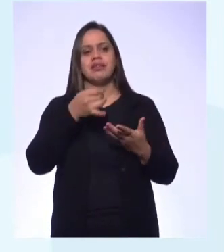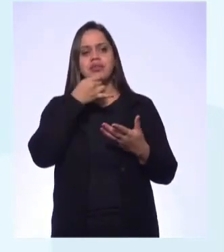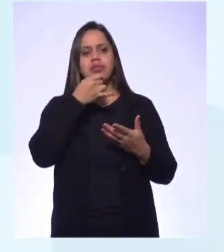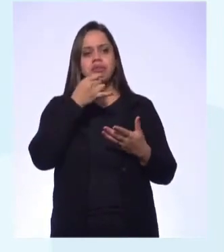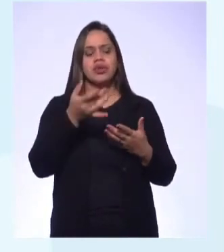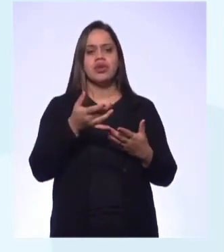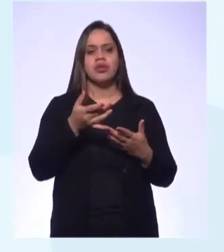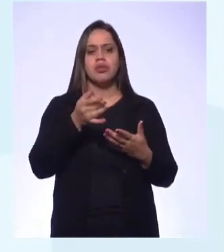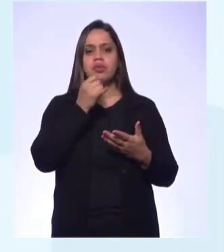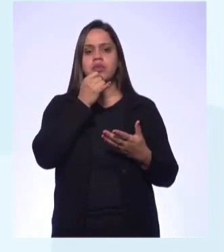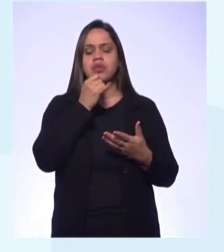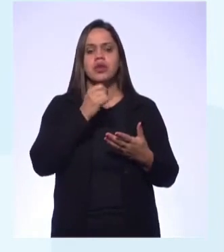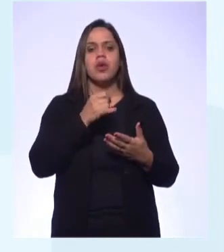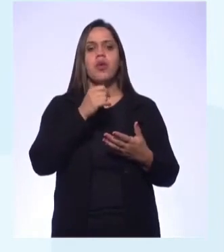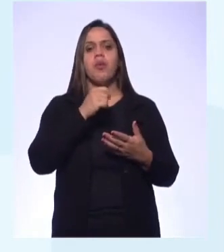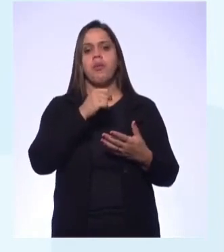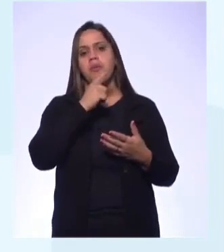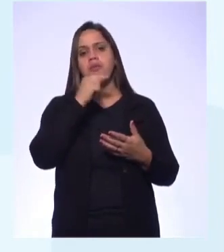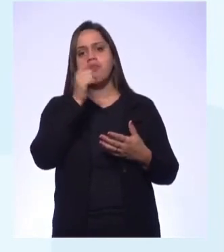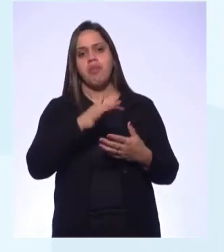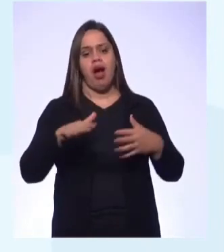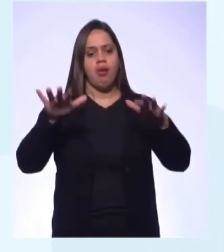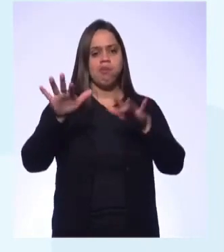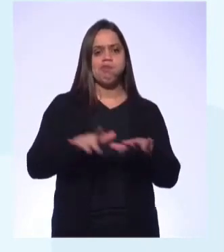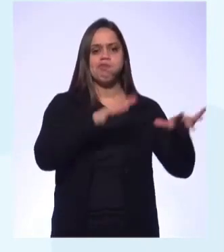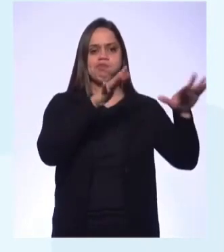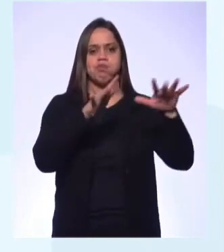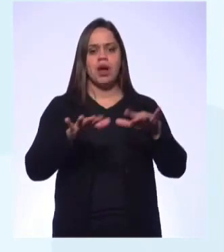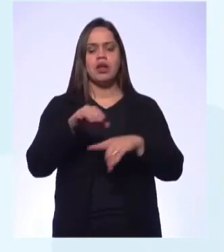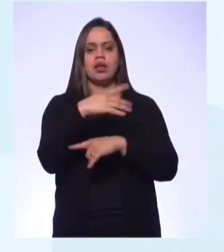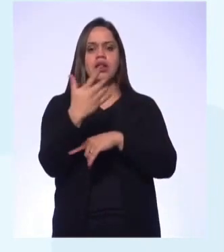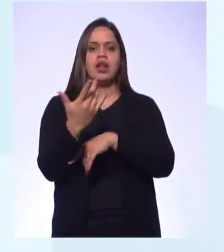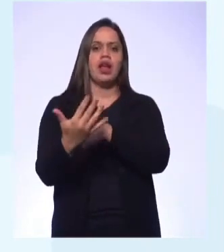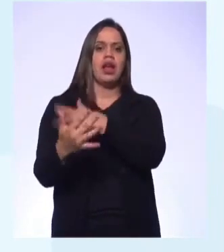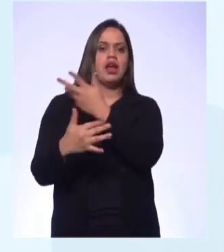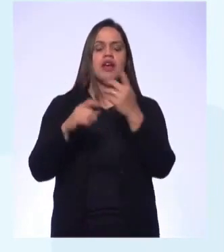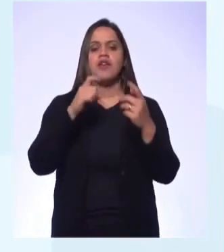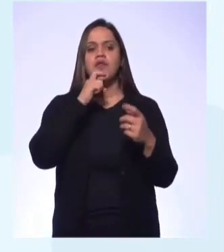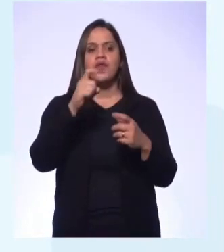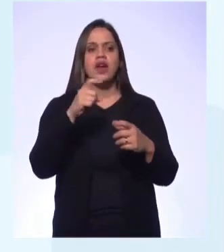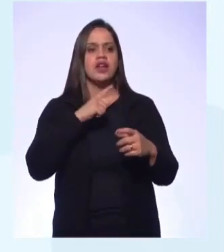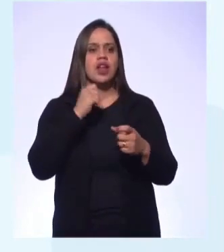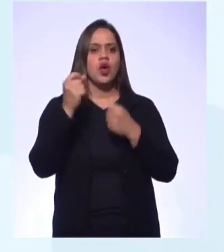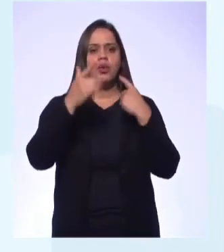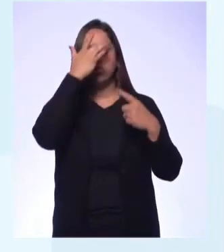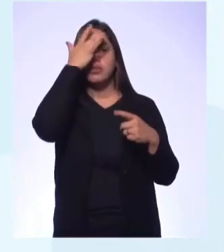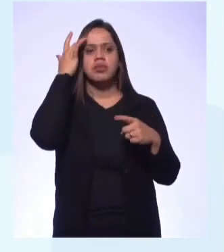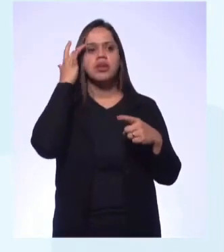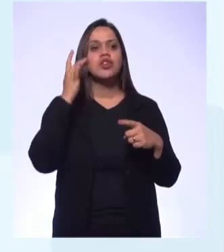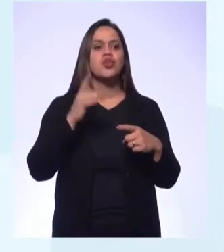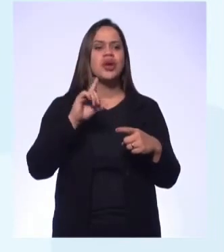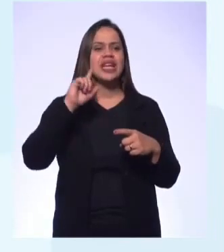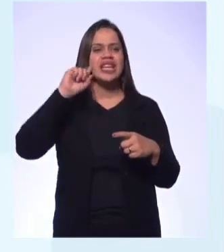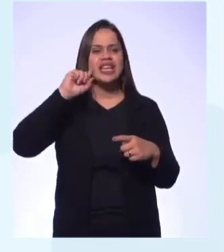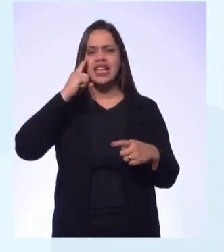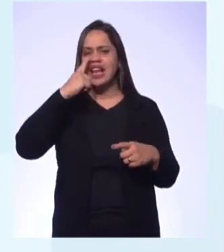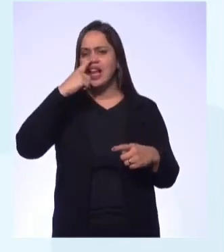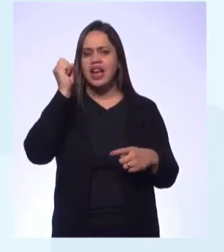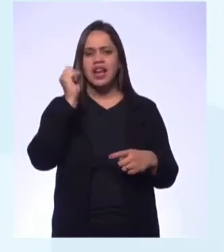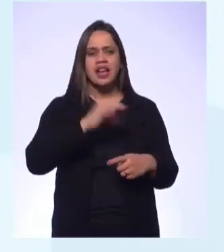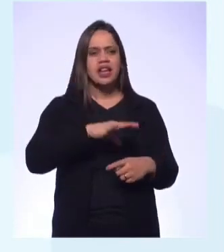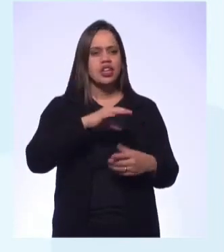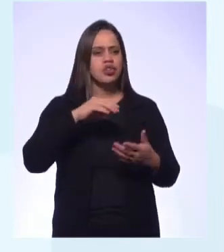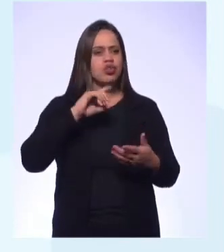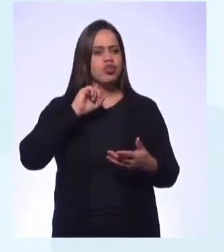O mar tem ondas, aí temos a parte verde, temos algumas pessoas lá, 4, 5 pessoas e muito lixo. E aí,